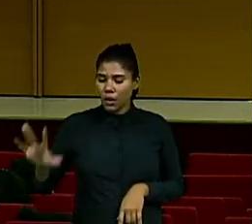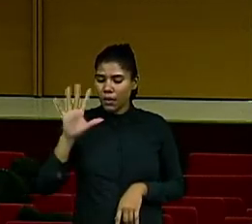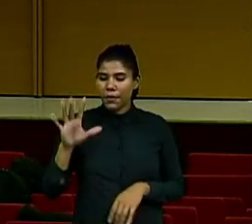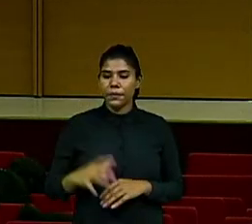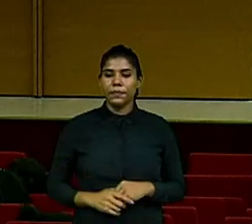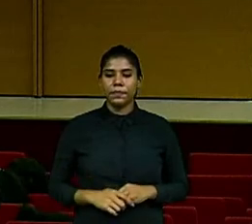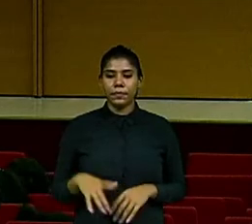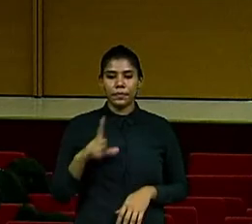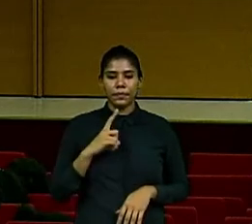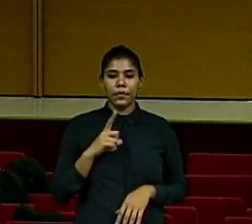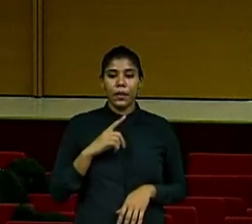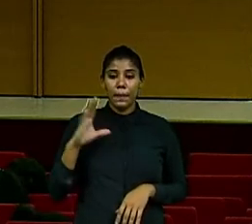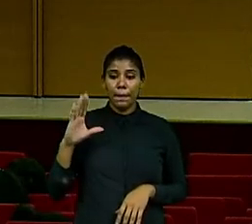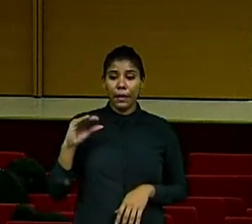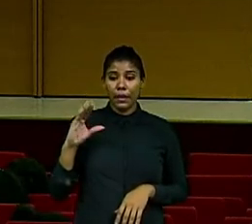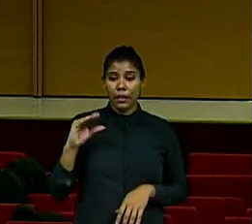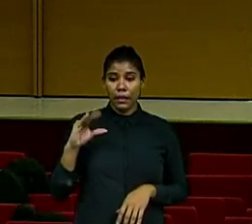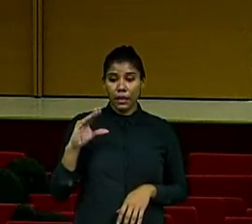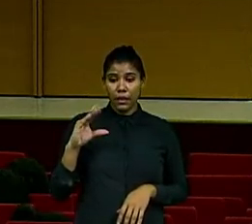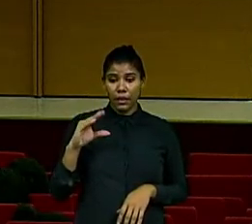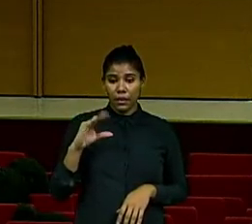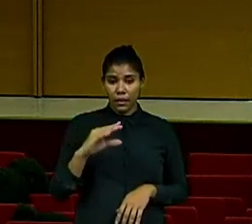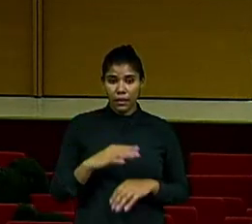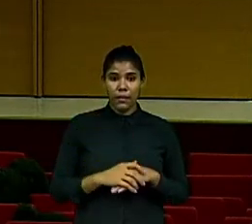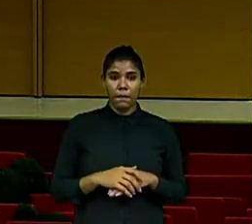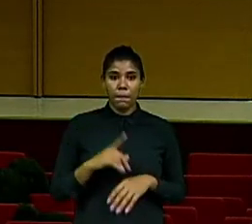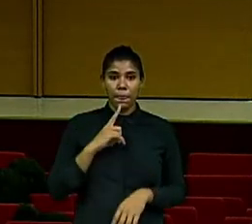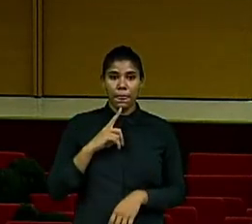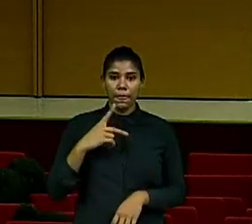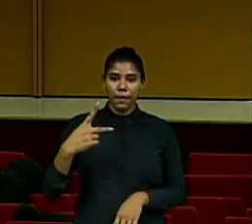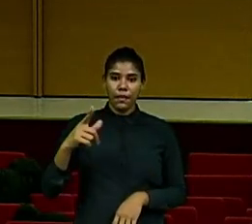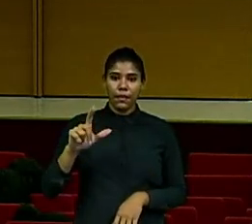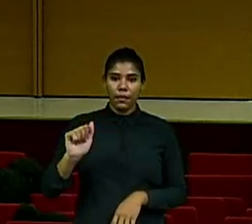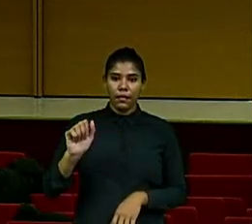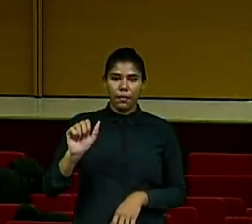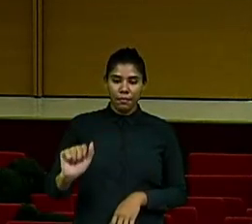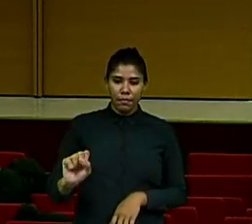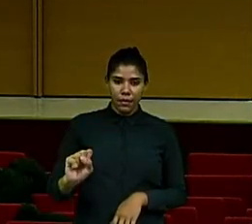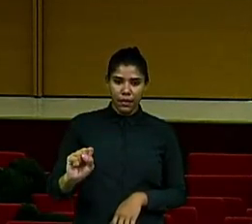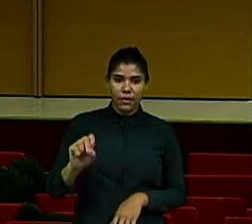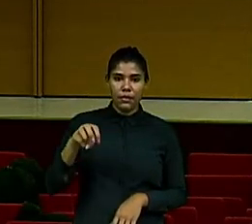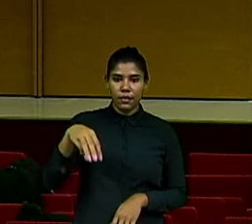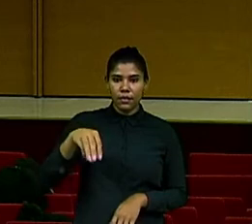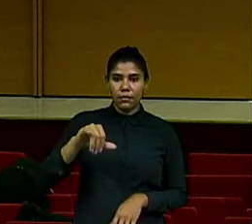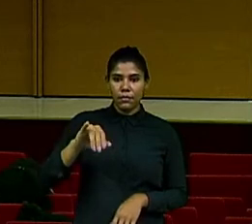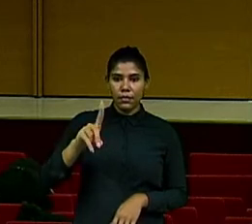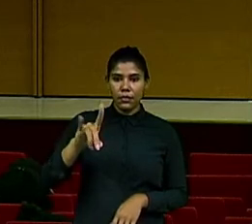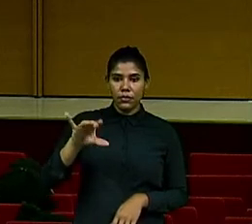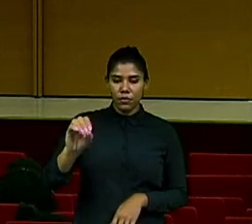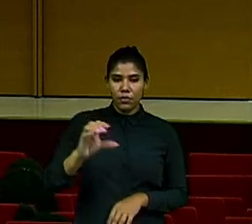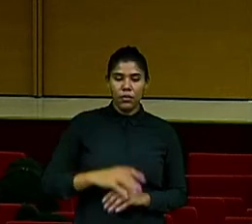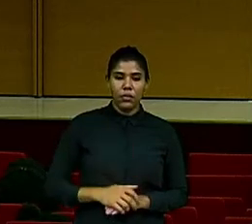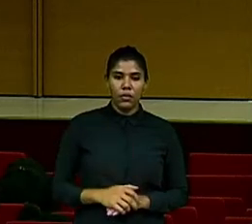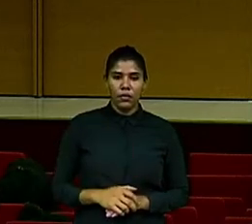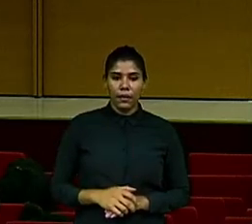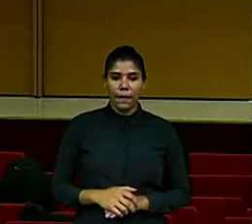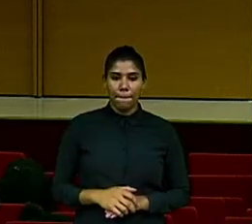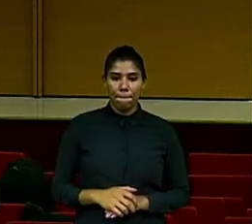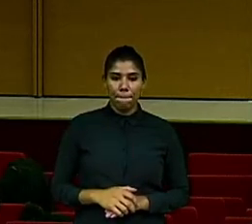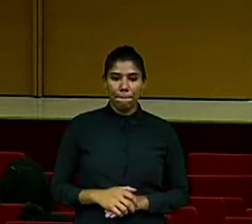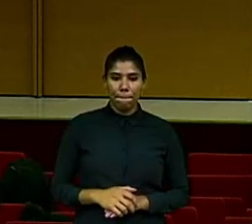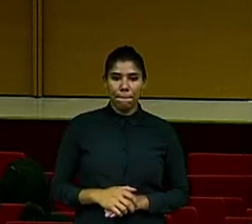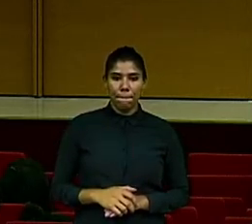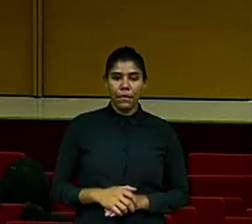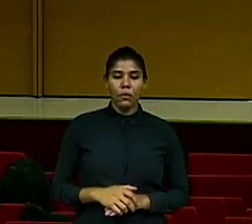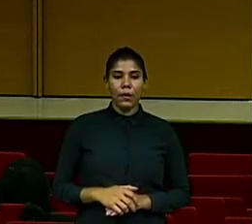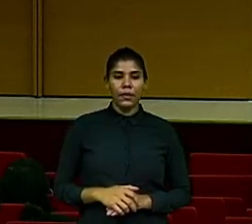tem aqui uma bactéria aí um plasmídeo né que é um DNA circular bacteriano um pedacinho eu inserir